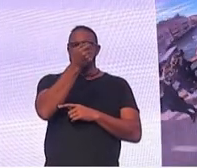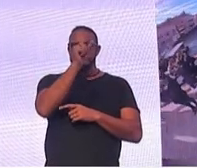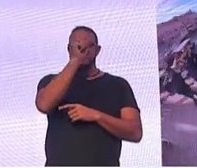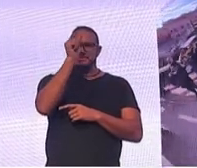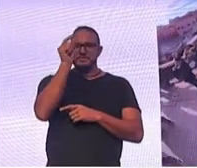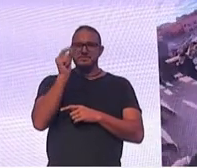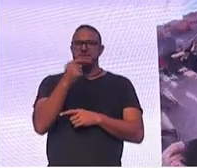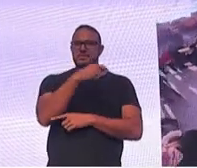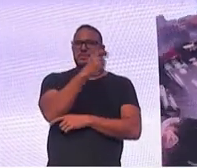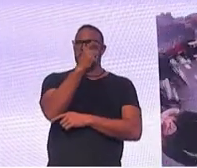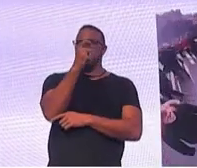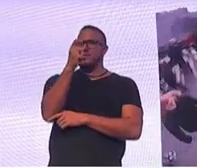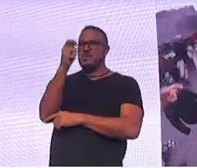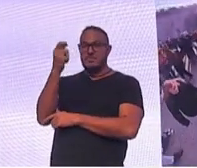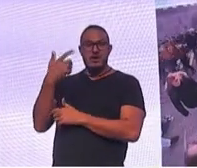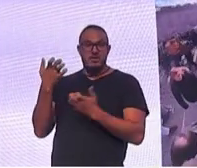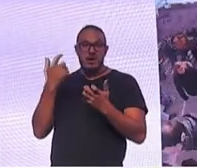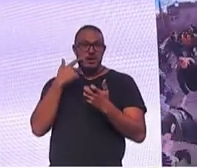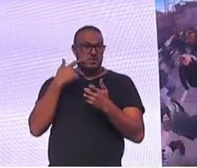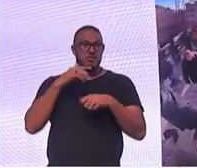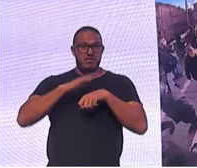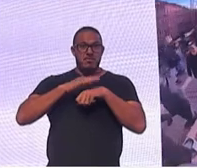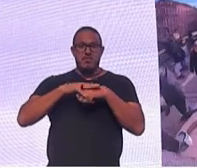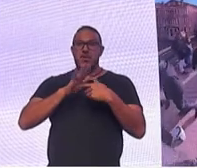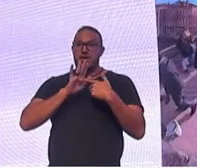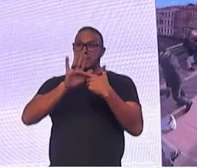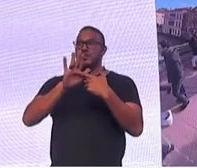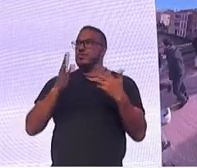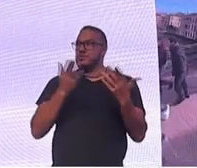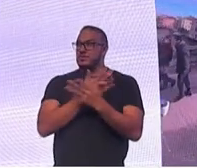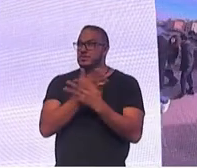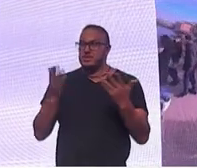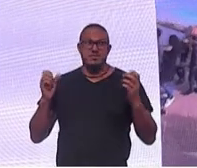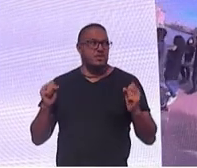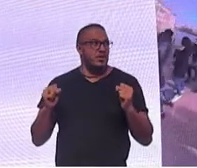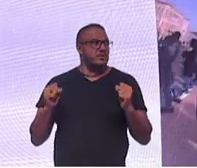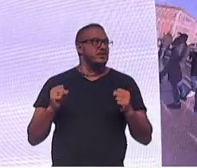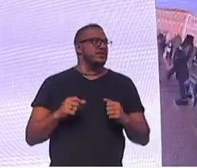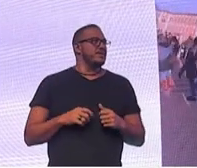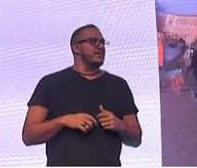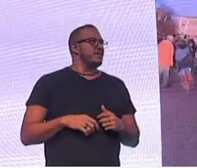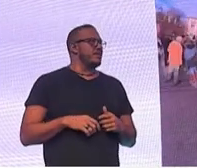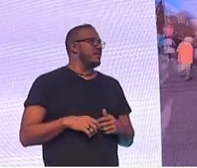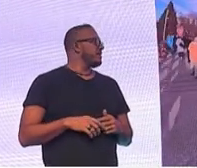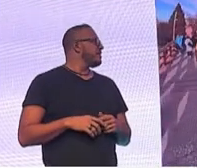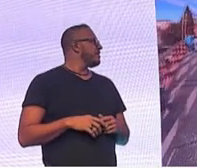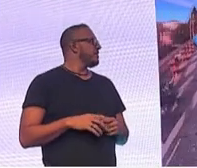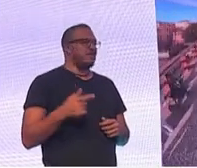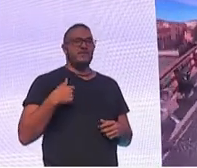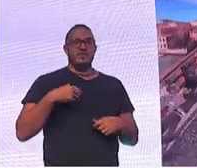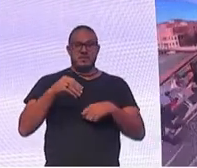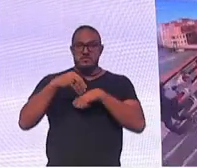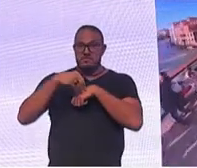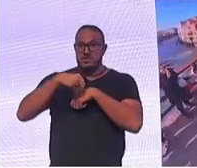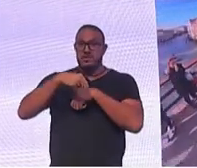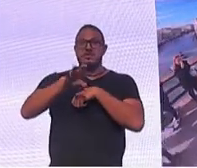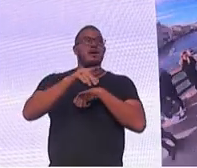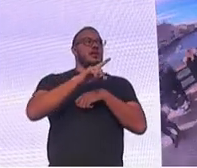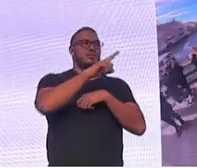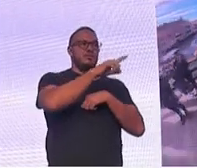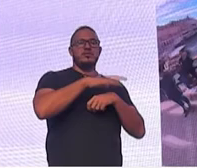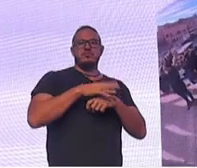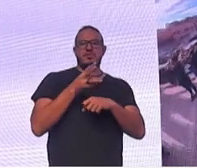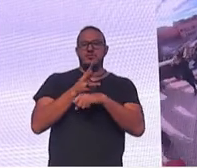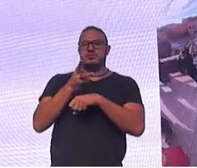fazer nada. E eu quero propor tirar essa foto agora com vocês. Pode ser, gente? Vamos tirar? Eu vou mandar para vocês, a produção vai mandar para o WhatsApp